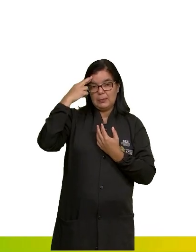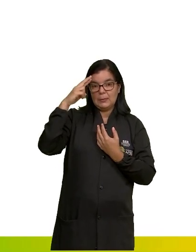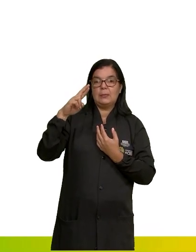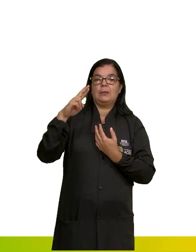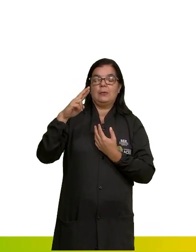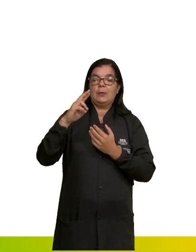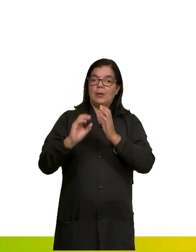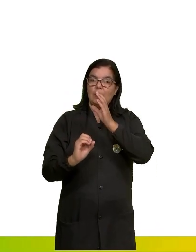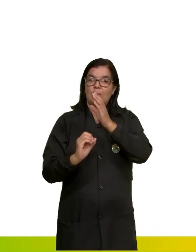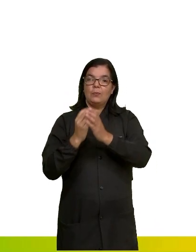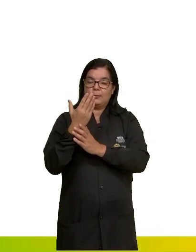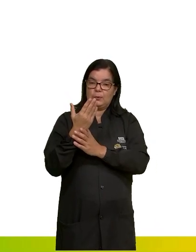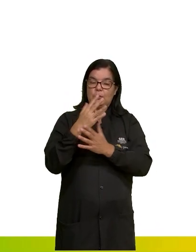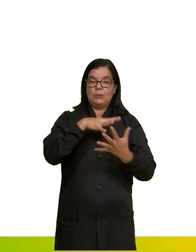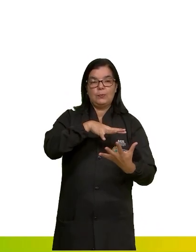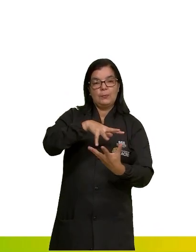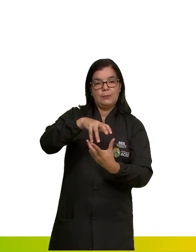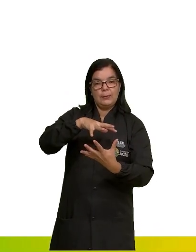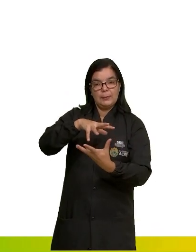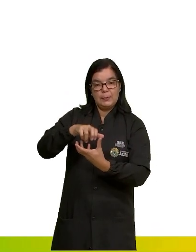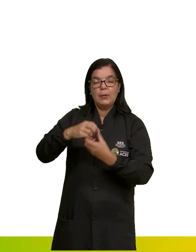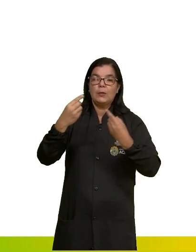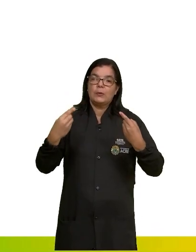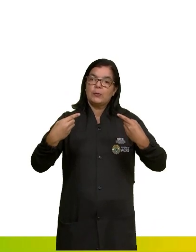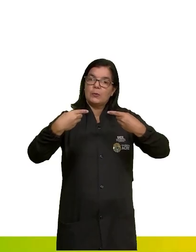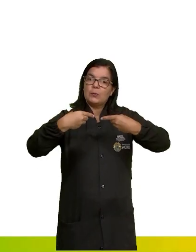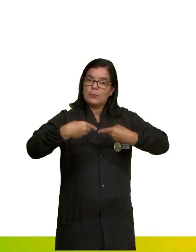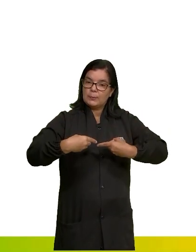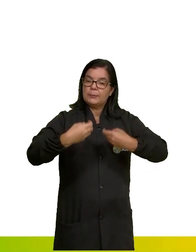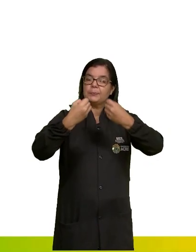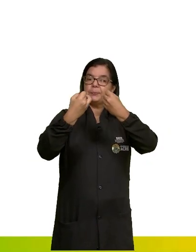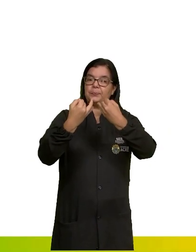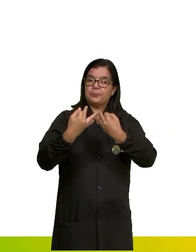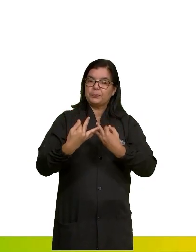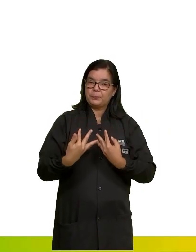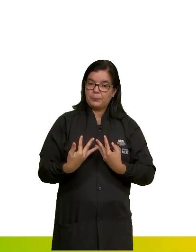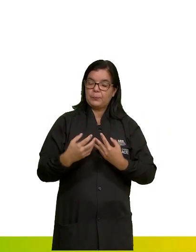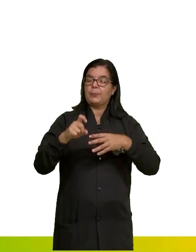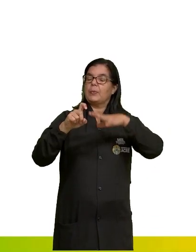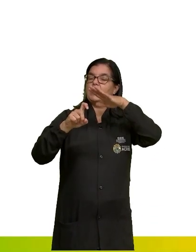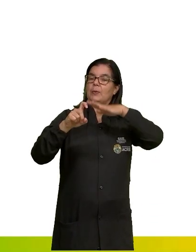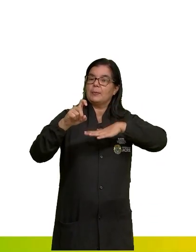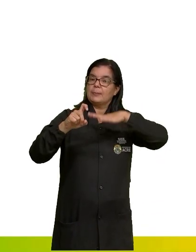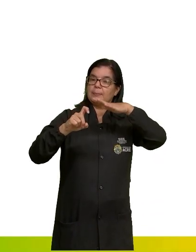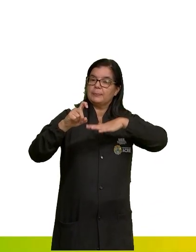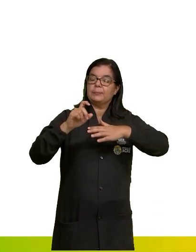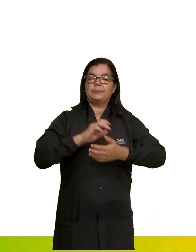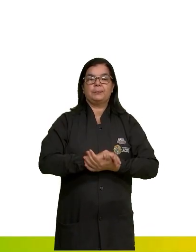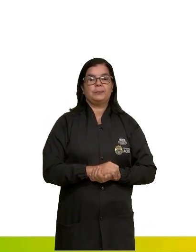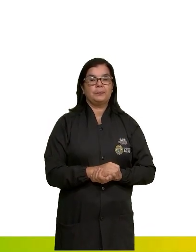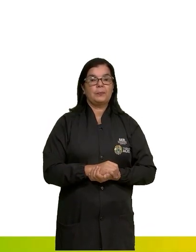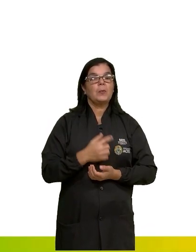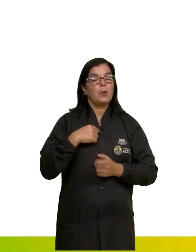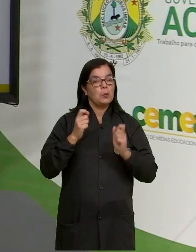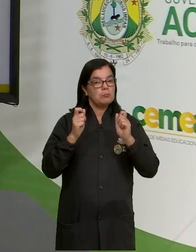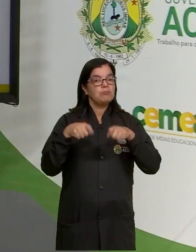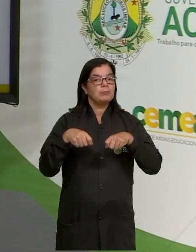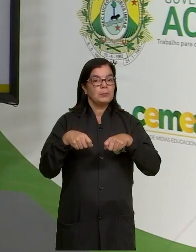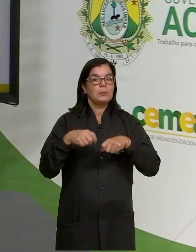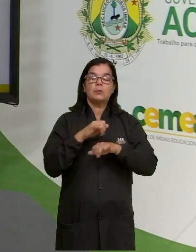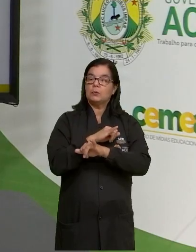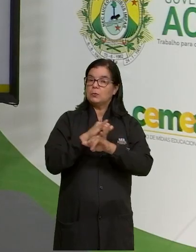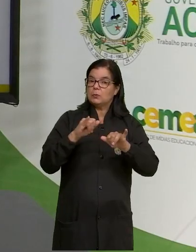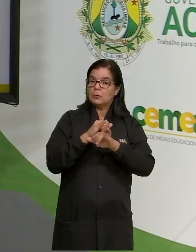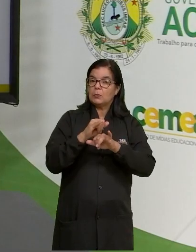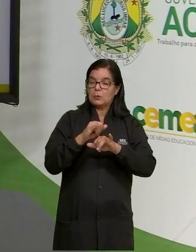racionais para a origem do universo, em contraste com as explicações míticas. Eu poderia até dizer